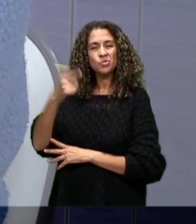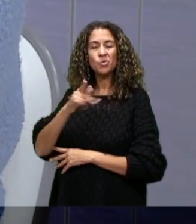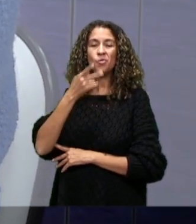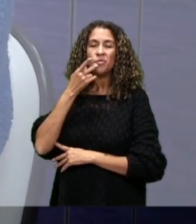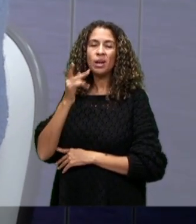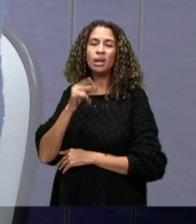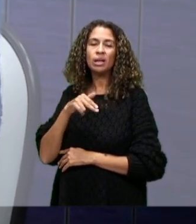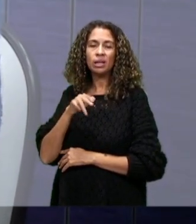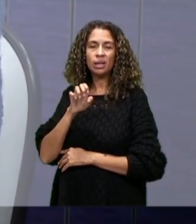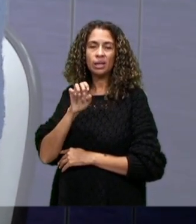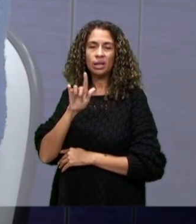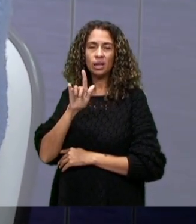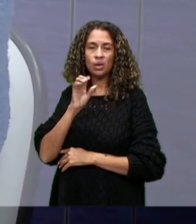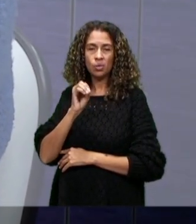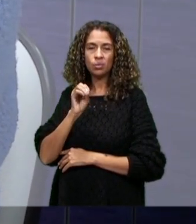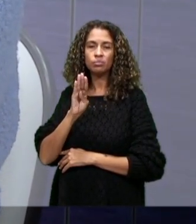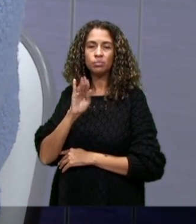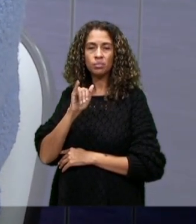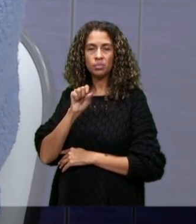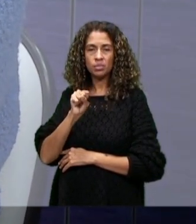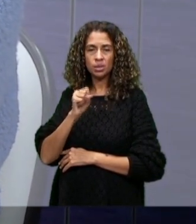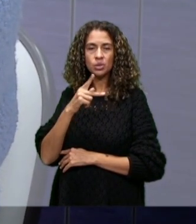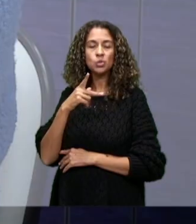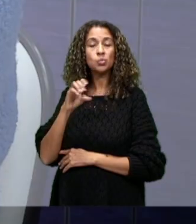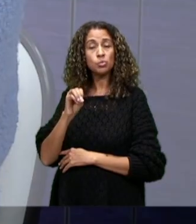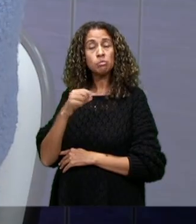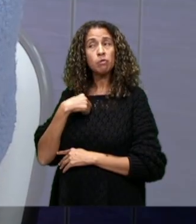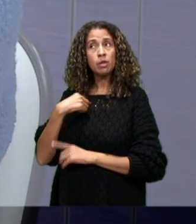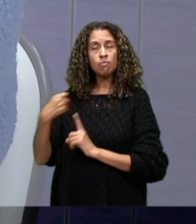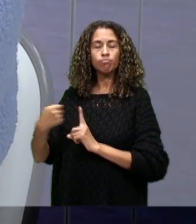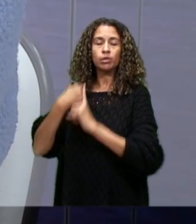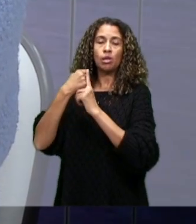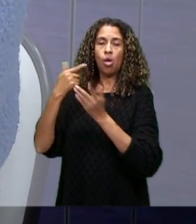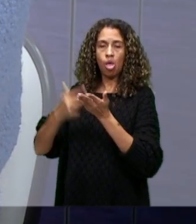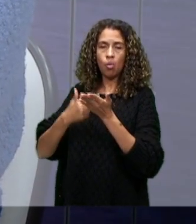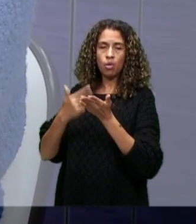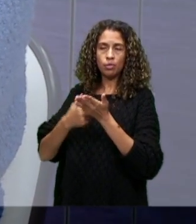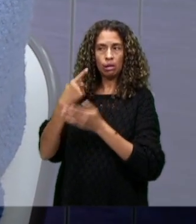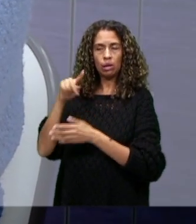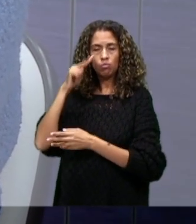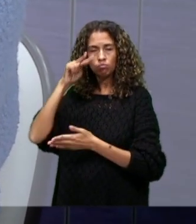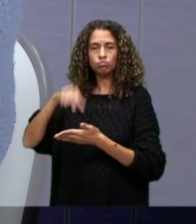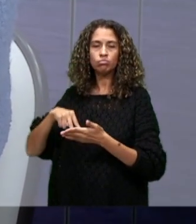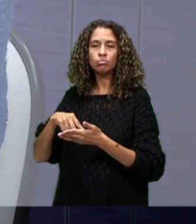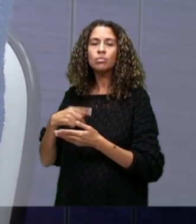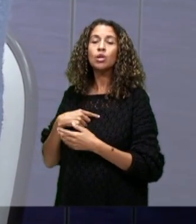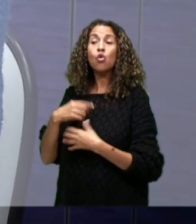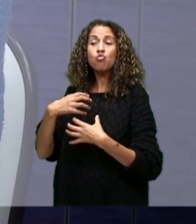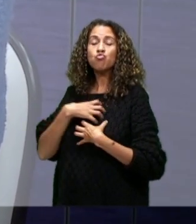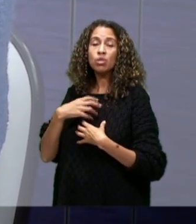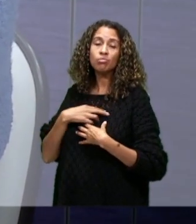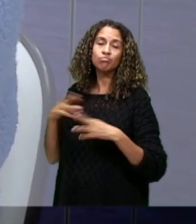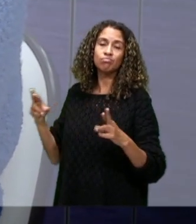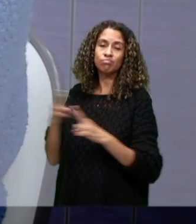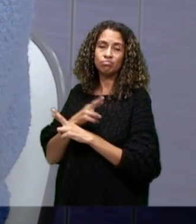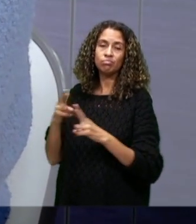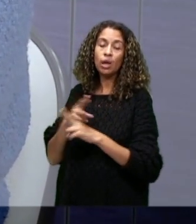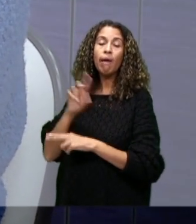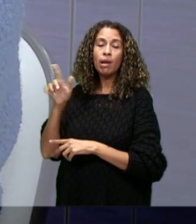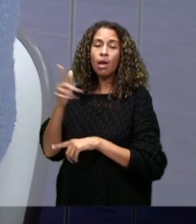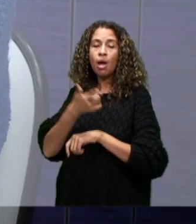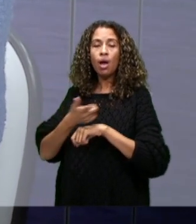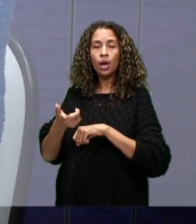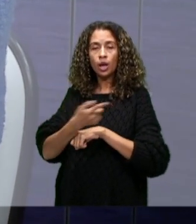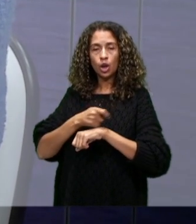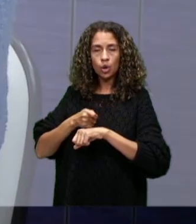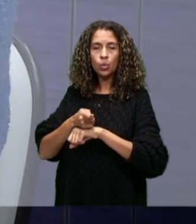porque eu acabei de ler o livro e eu fiquei bastante impactada, assim, como é uma outra forma de se relacionar, assim, ele é quilombola, né, e